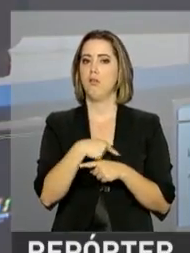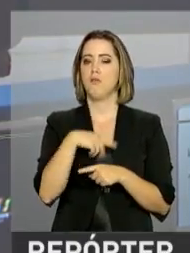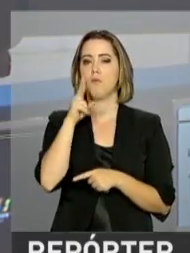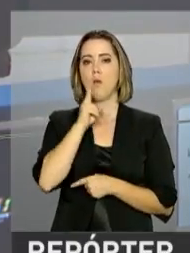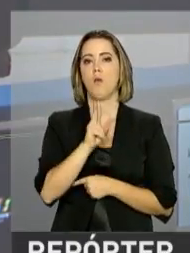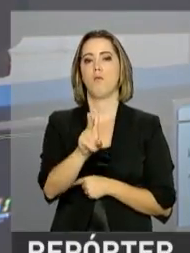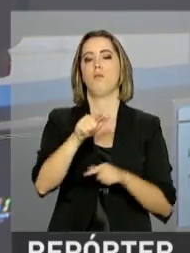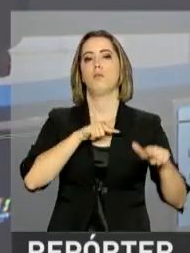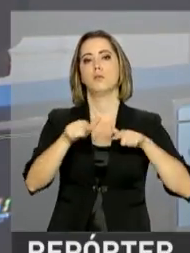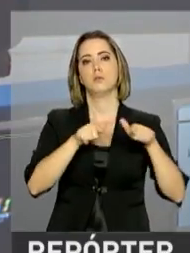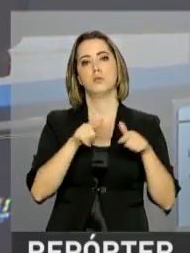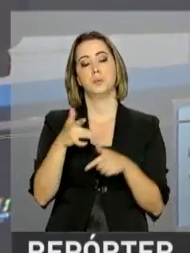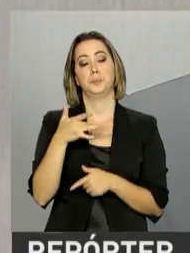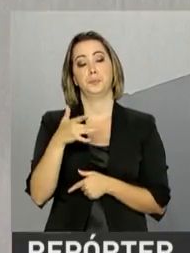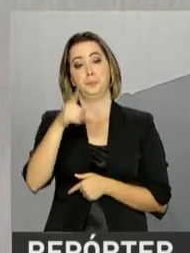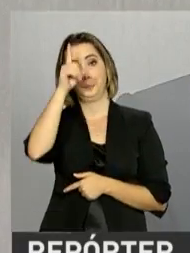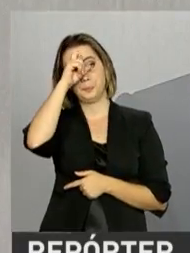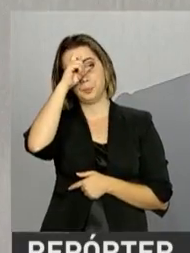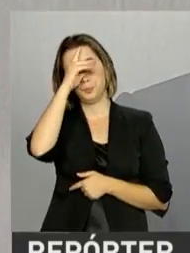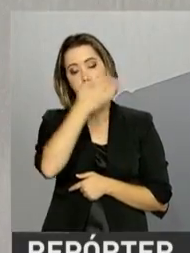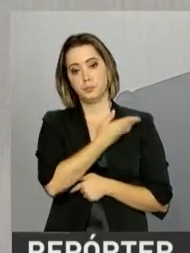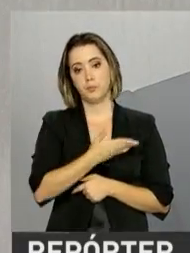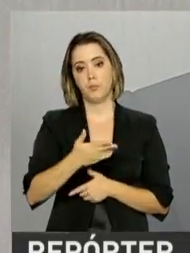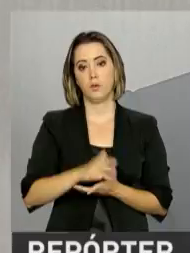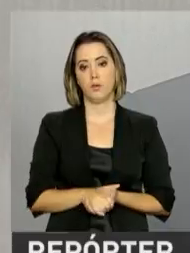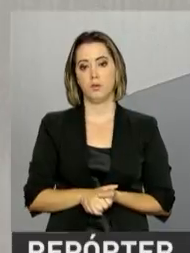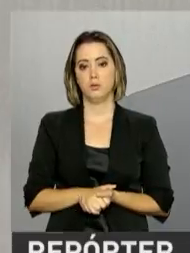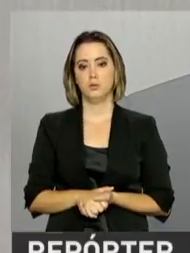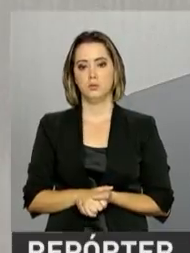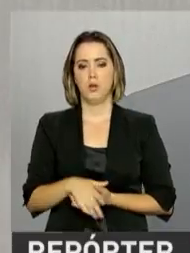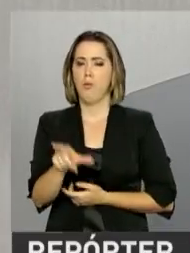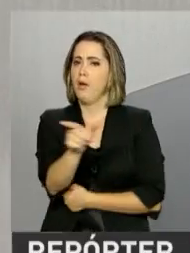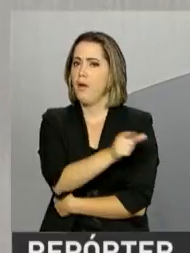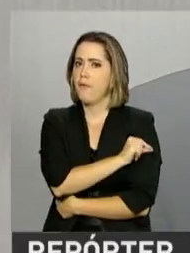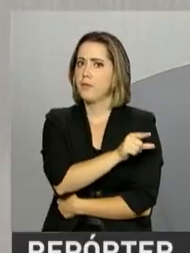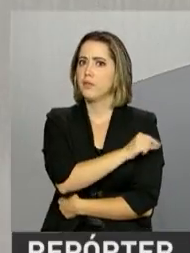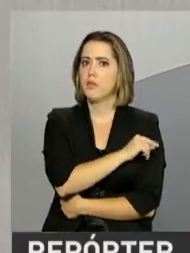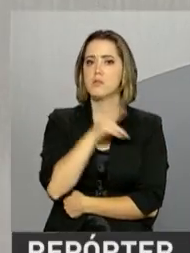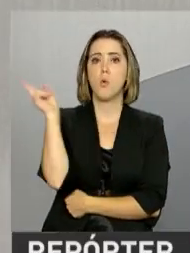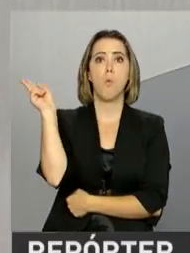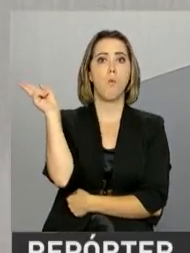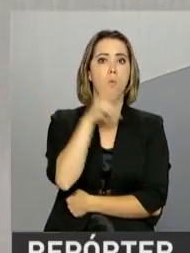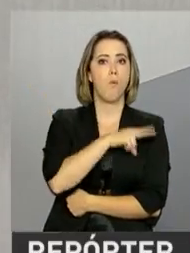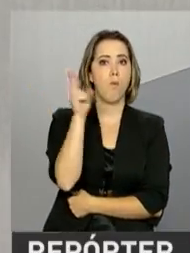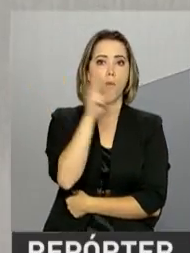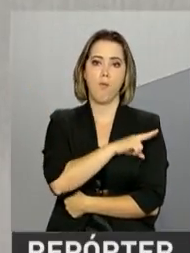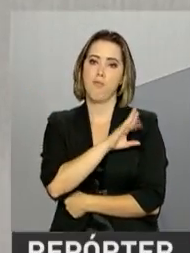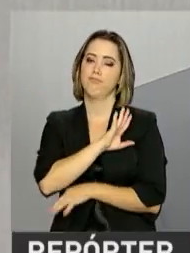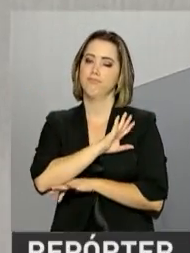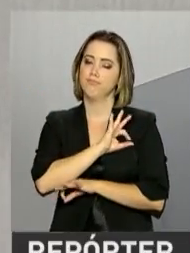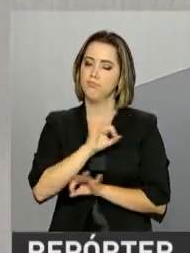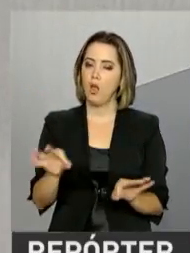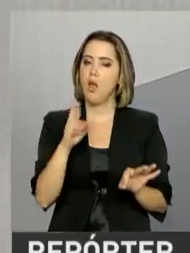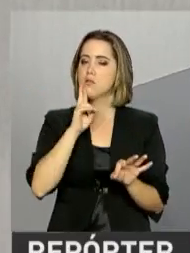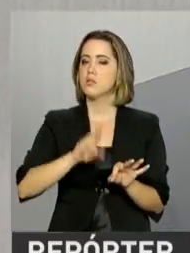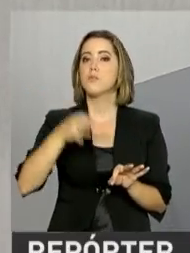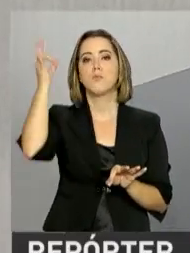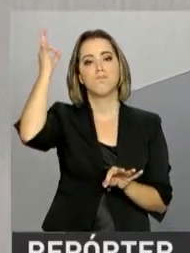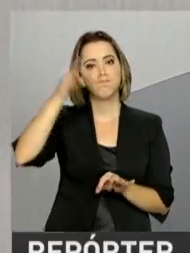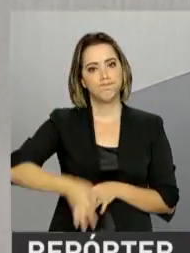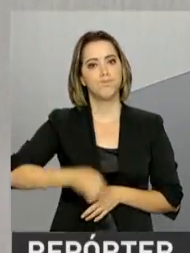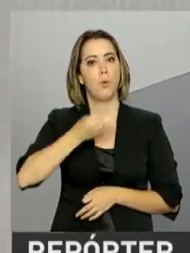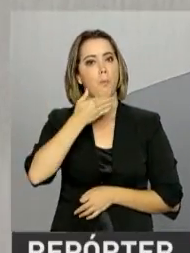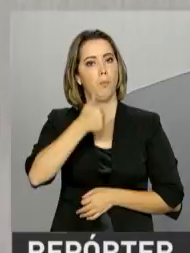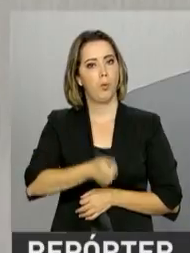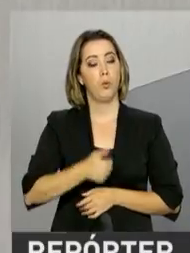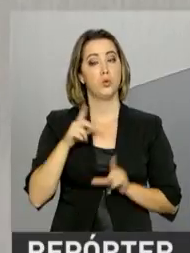nas unidades de saúde. A vacinação está correndo muito rápido e os resultados são muito positivos. Caiu